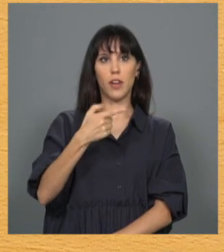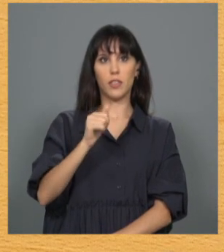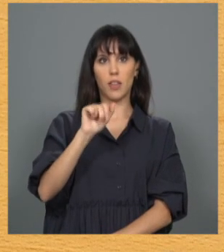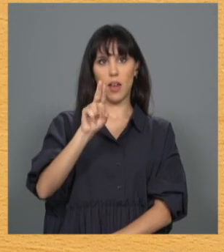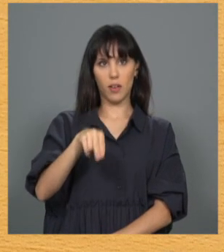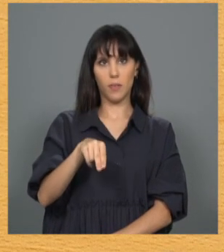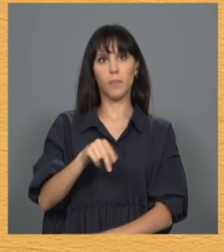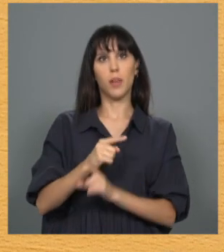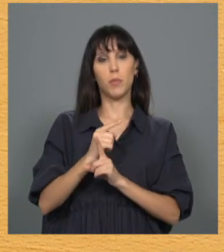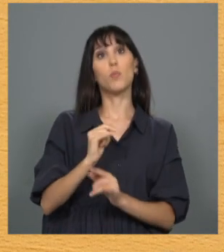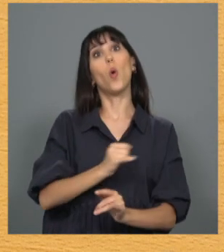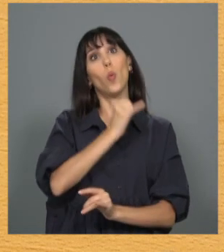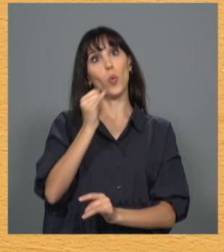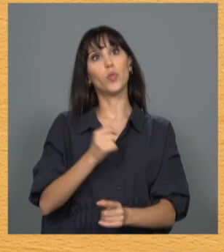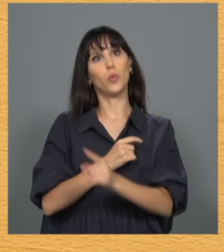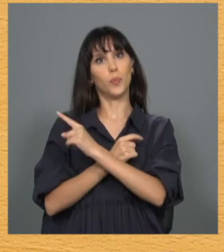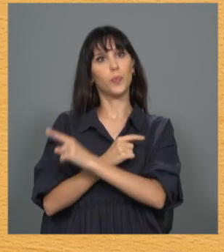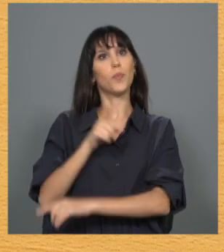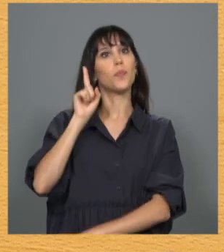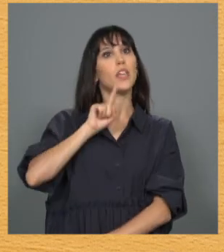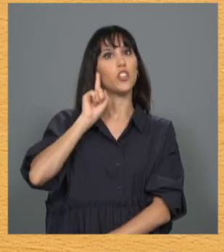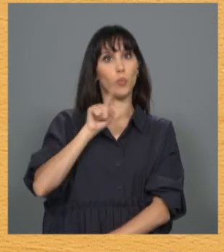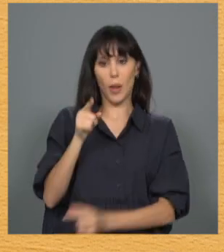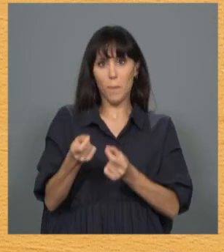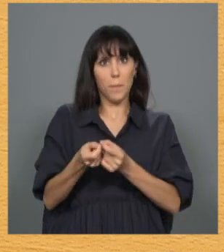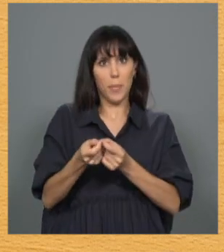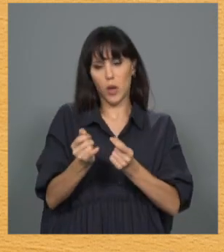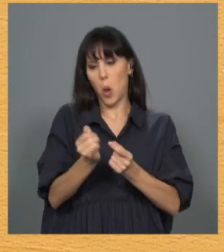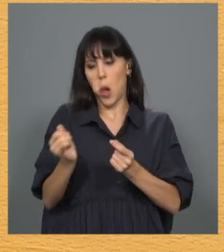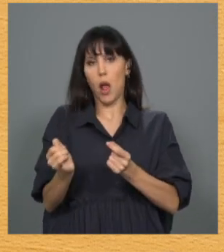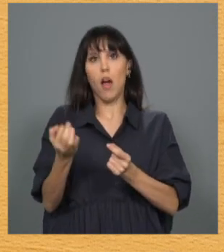E outro importante, ali muito perto, é o de